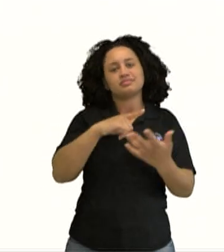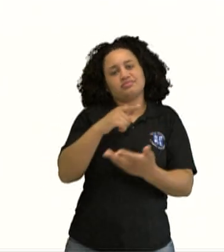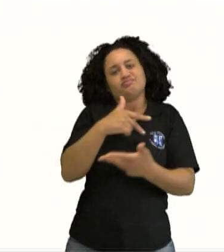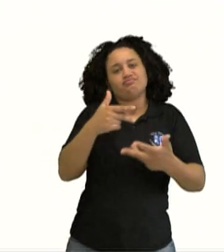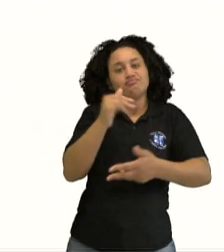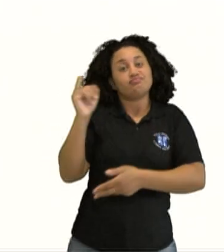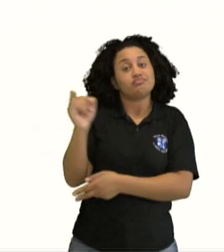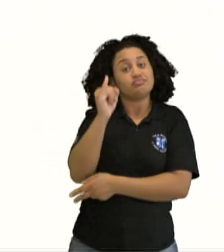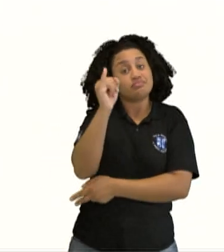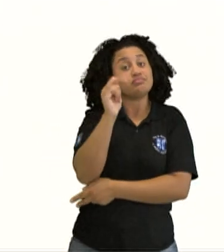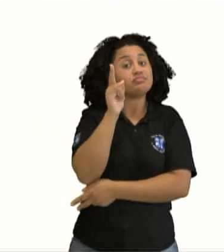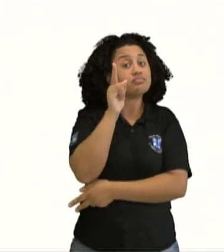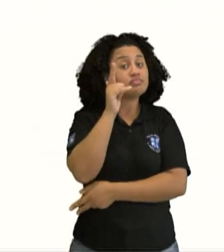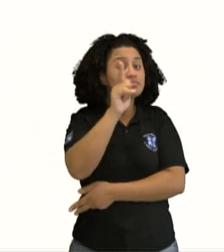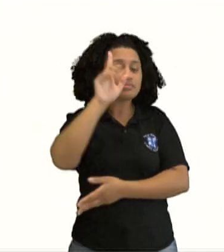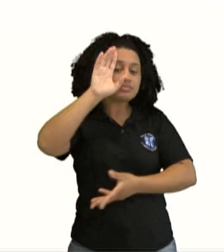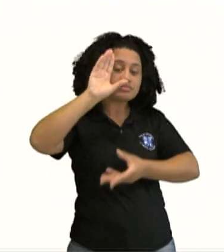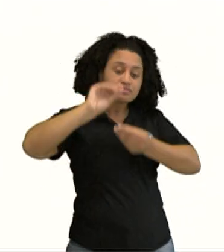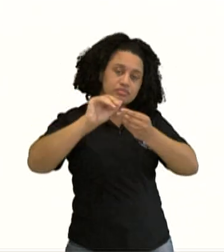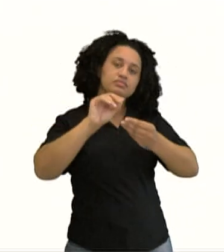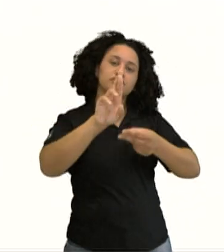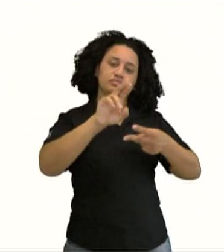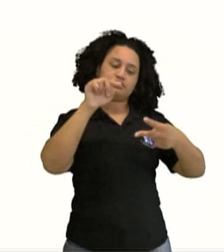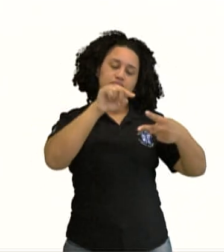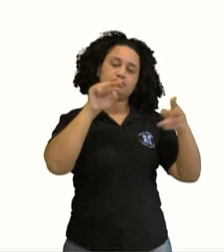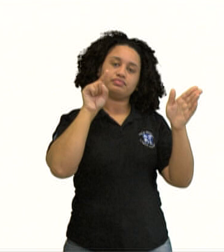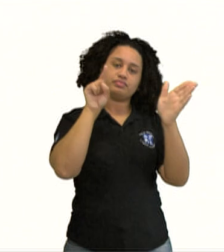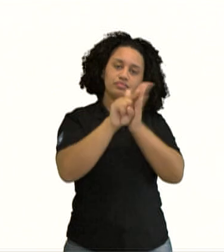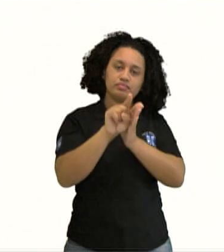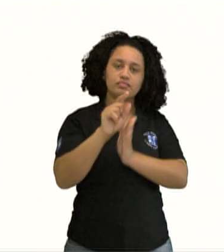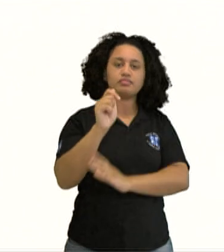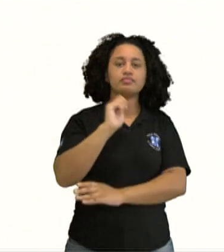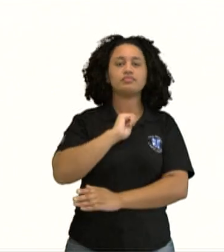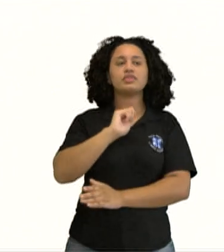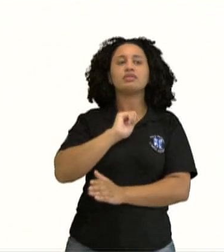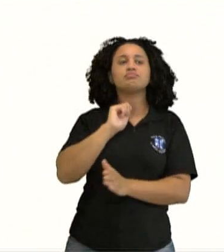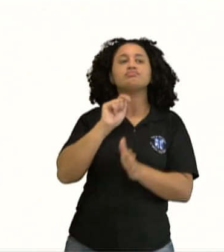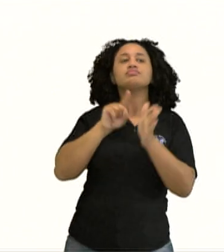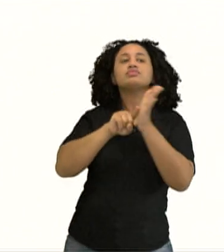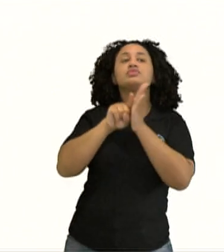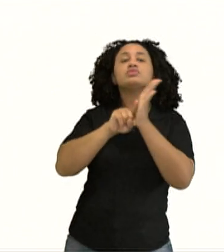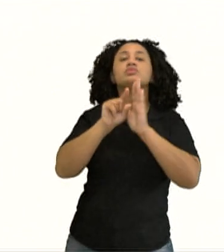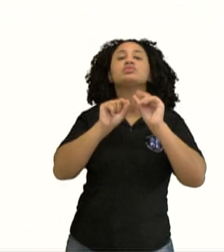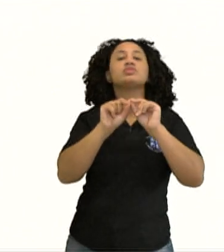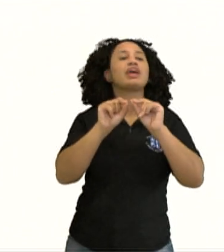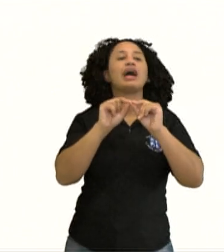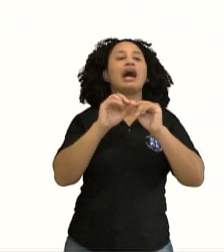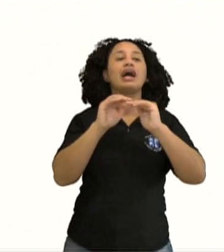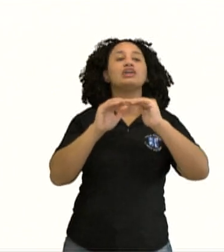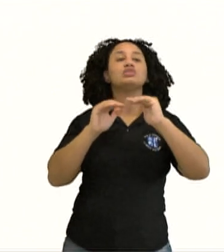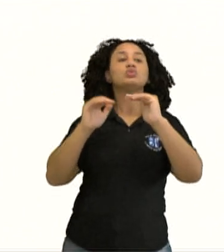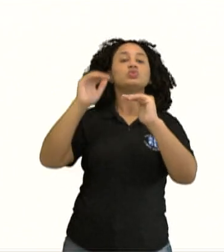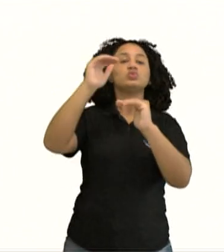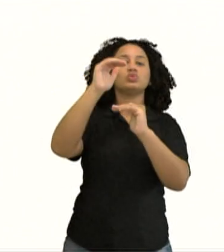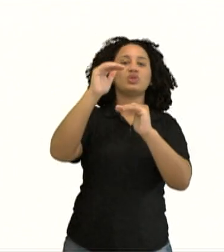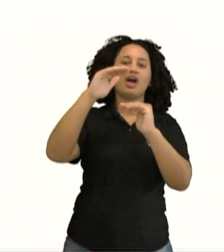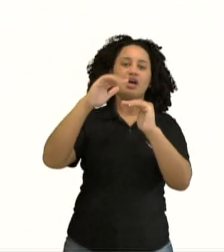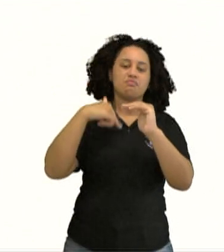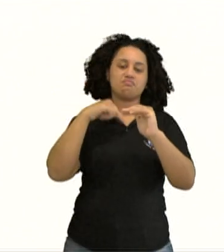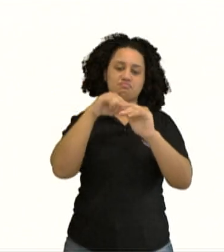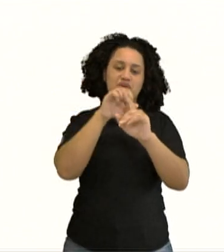questão, né? A antropologia, ela não estuda superioridades das culturas. Teve